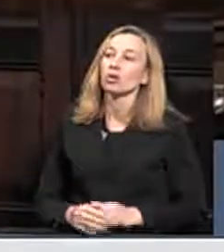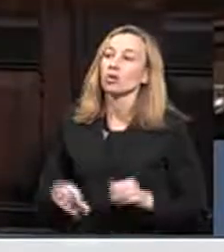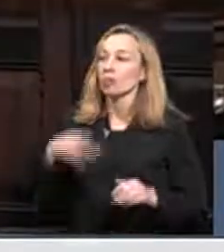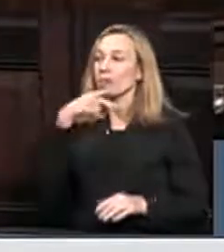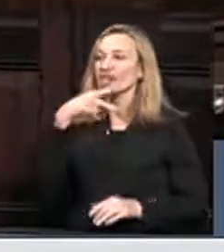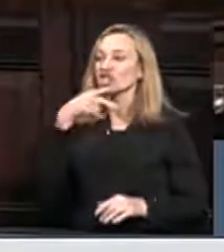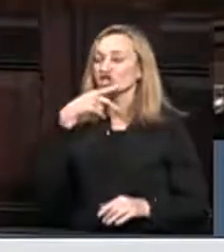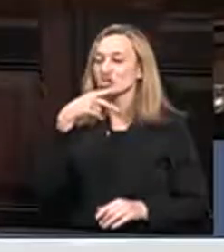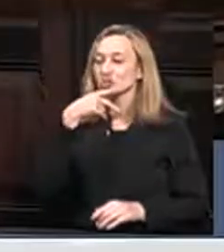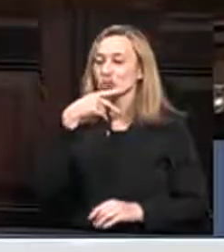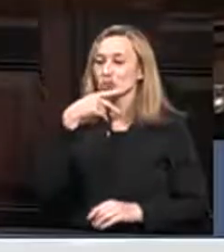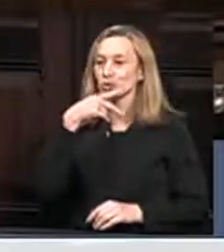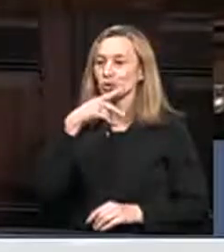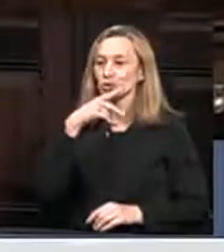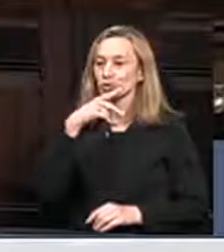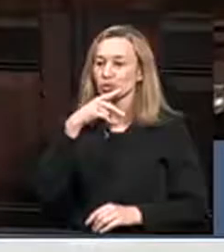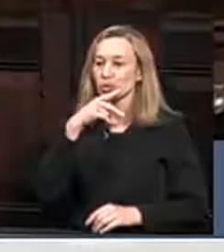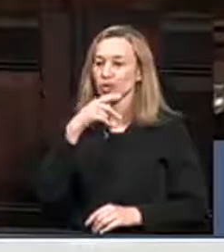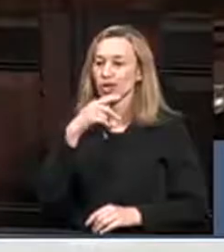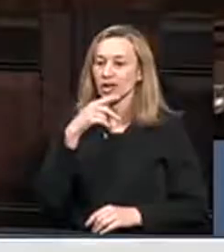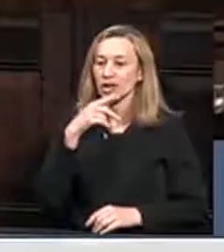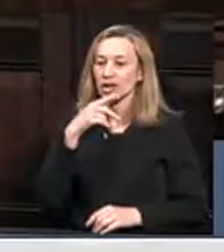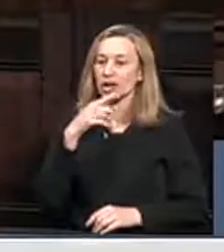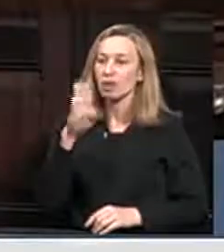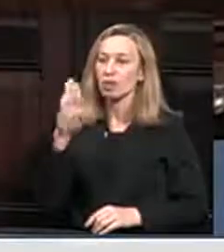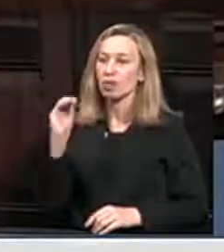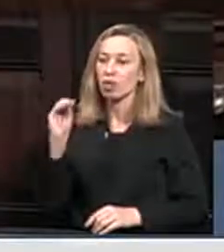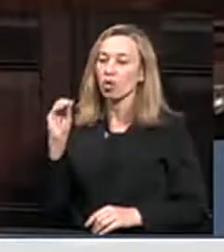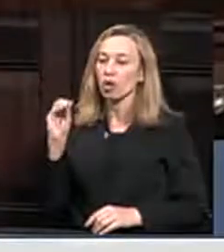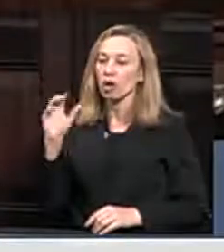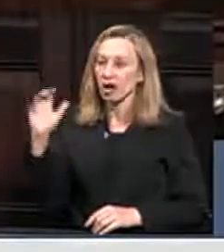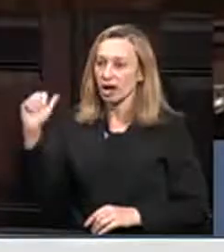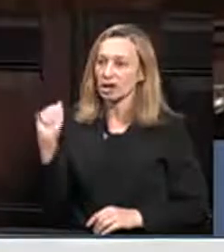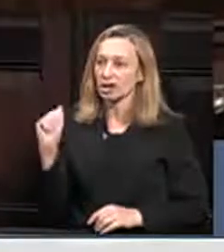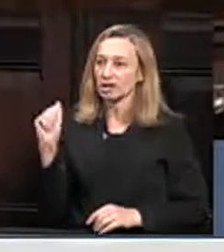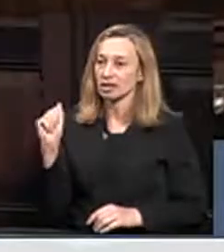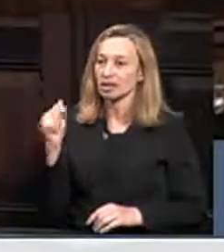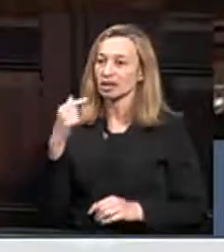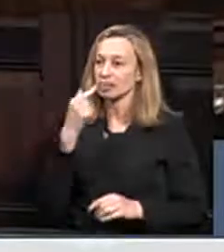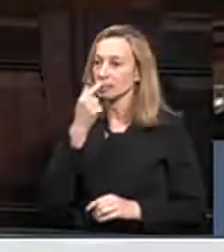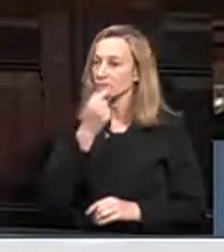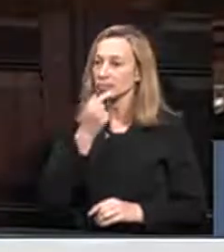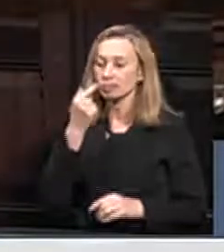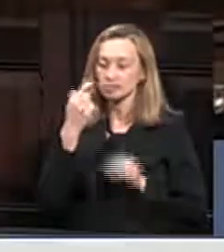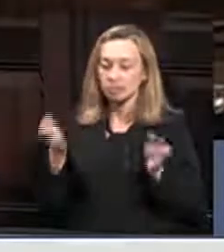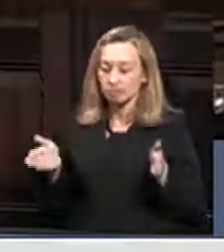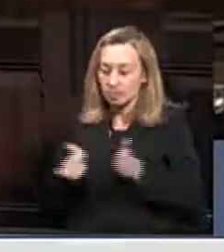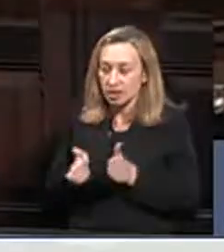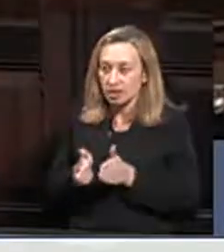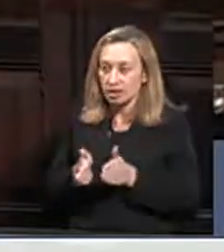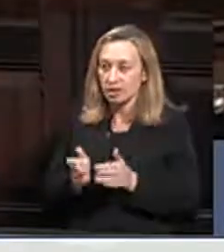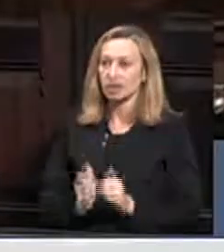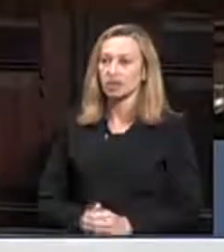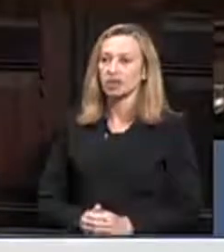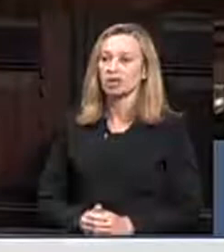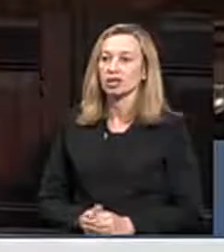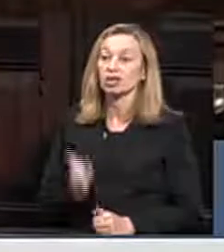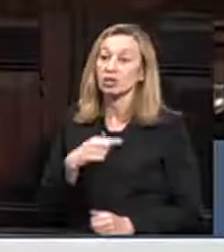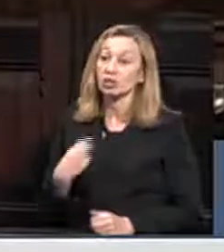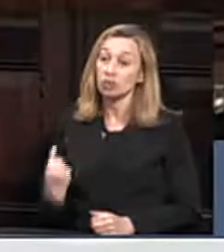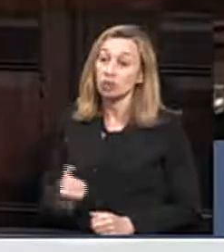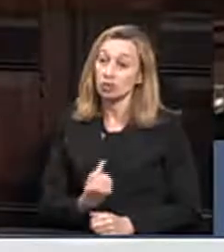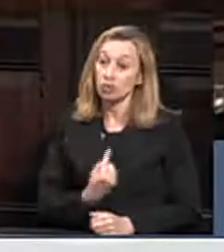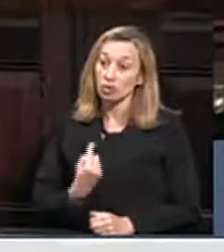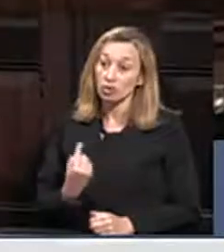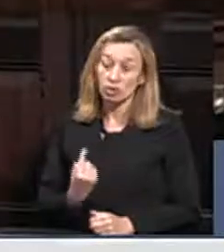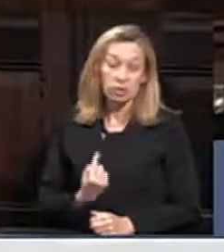o nosso também ficou parecendo o partido da boquinha. Volto a dizer, somos dissidentes,